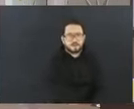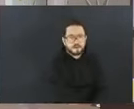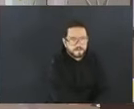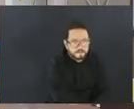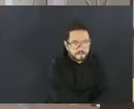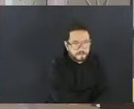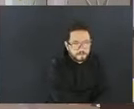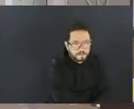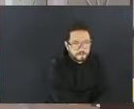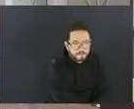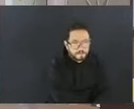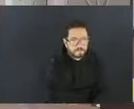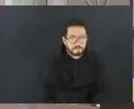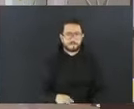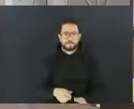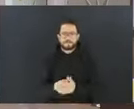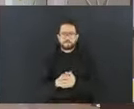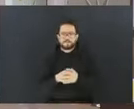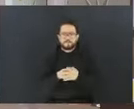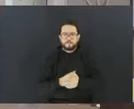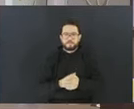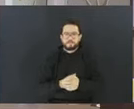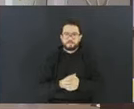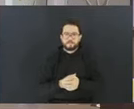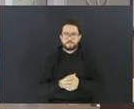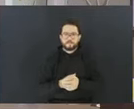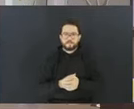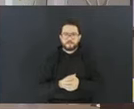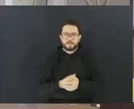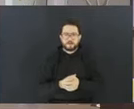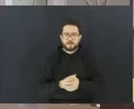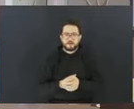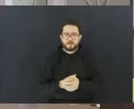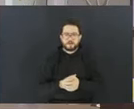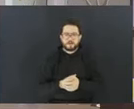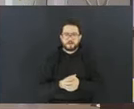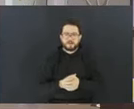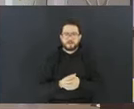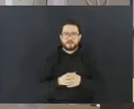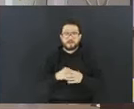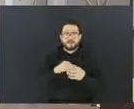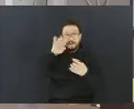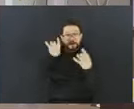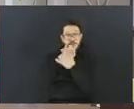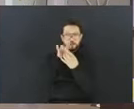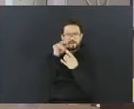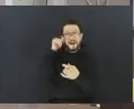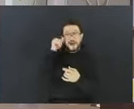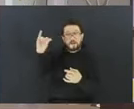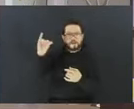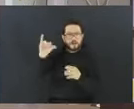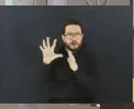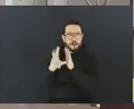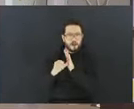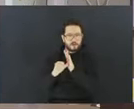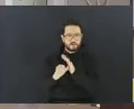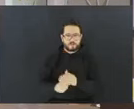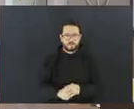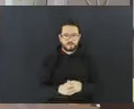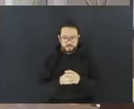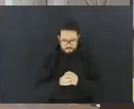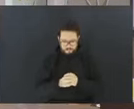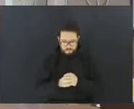mesmo, para a área central, voltado então para reprimir esses pequenos furtos. Ok? Não sei se